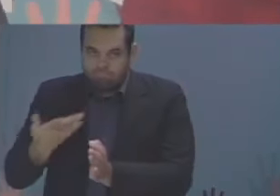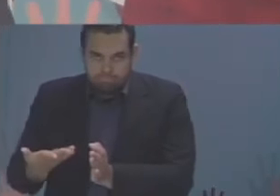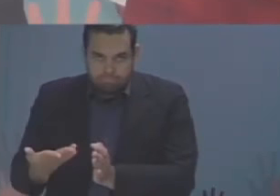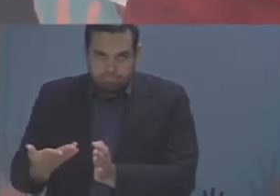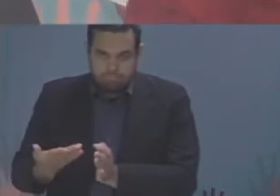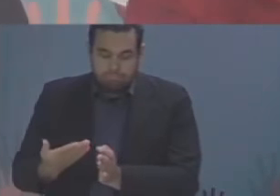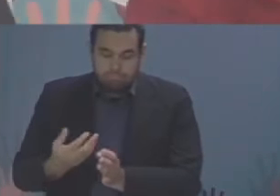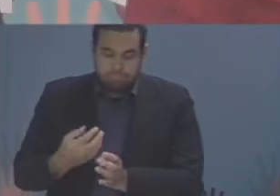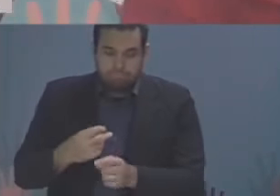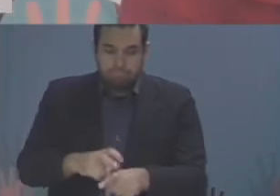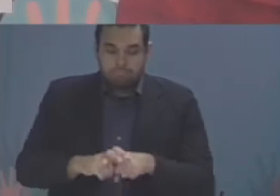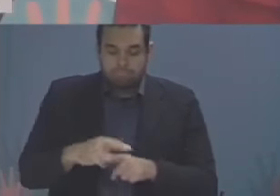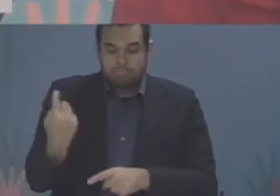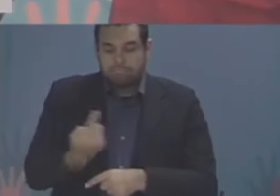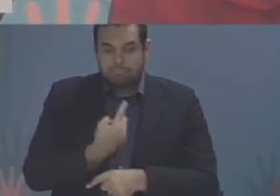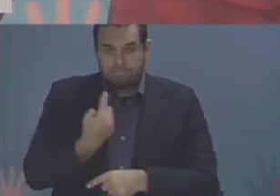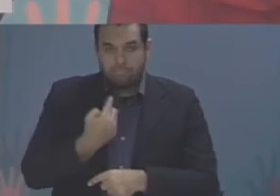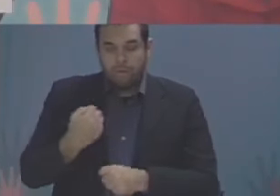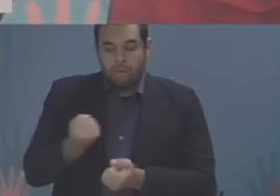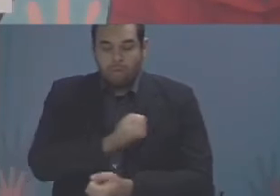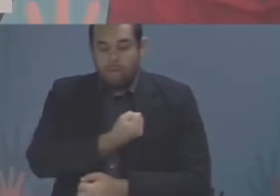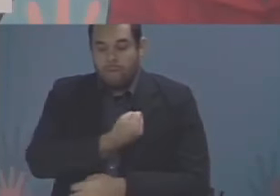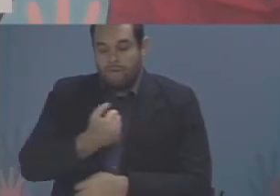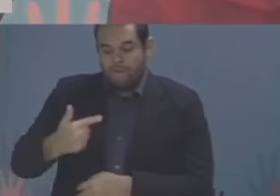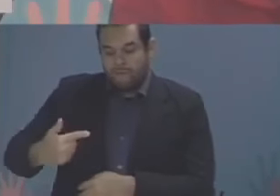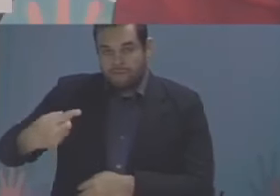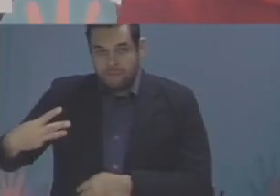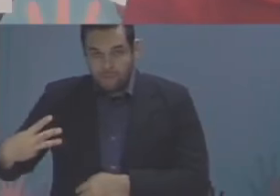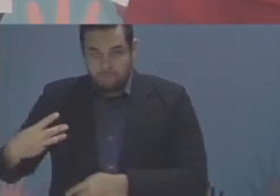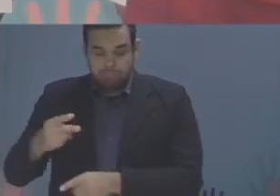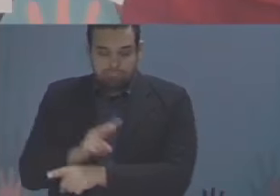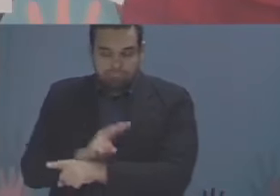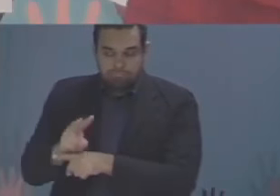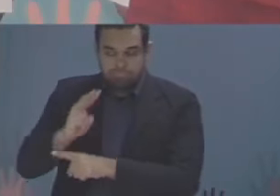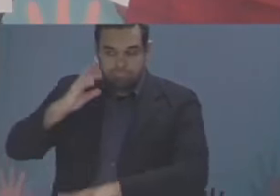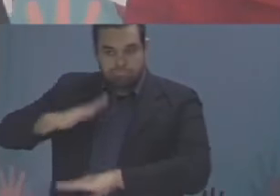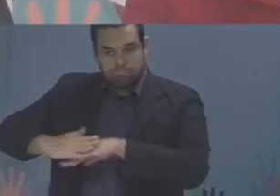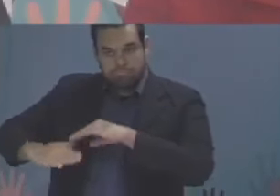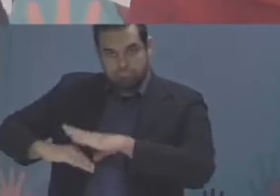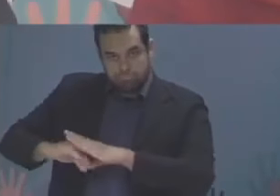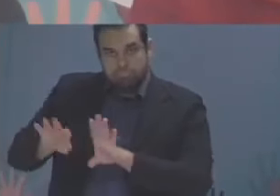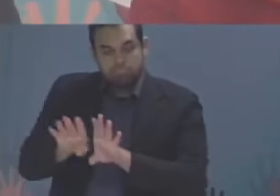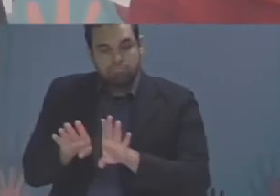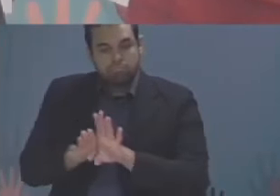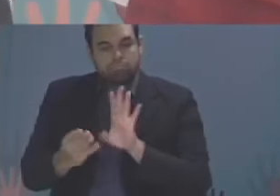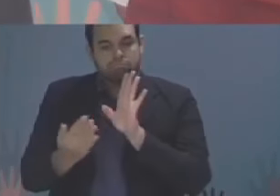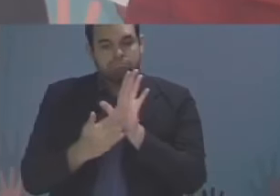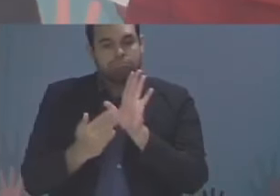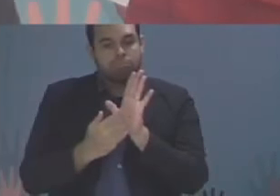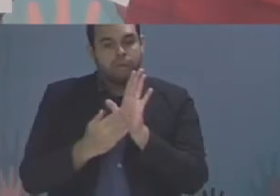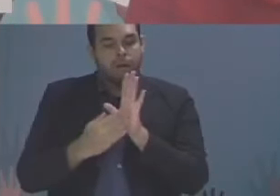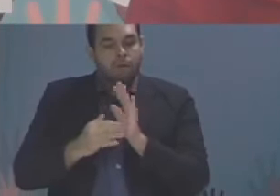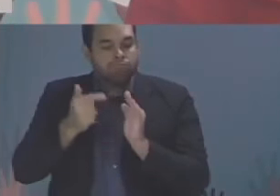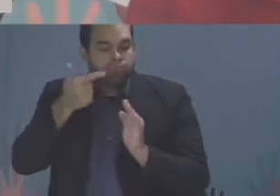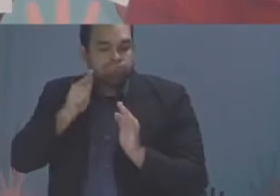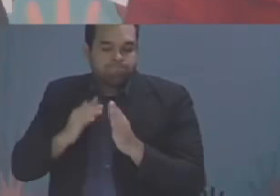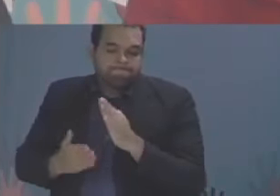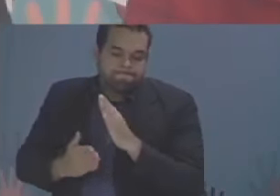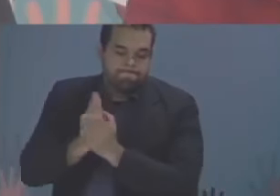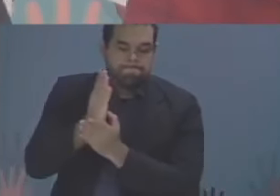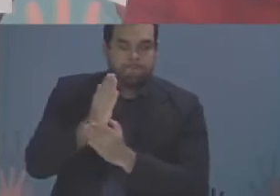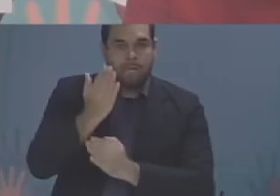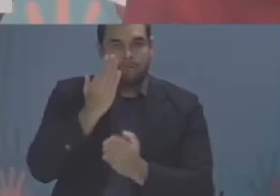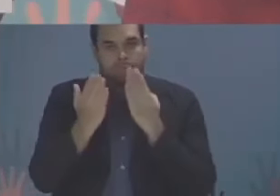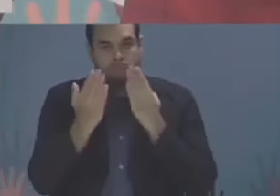Bom, quero dizer que somos a chapa 23, o Cuidar da Profissão, e a nossa proposta é avançar a